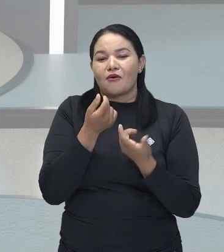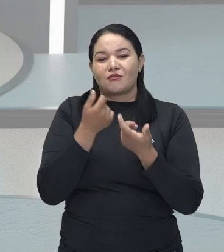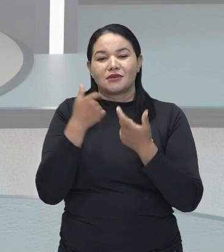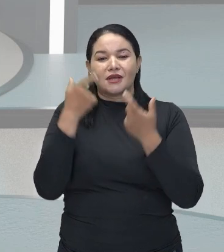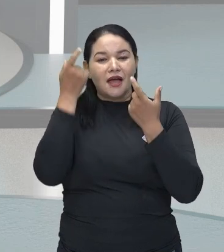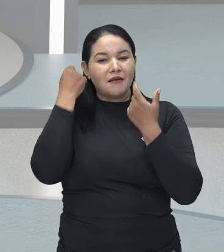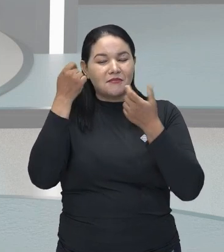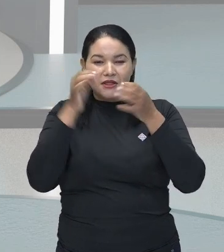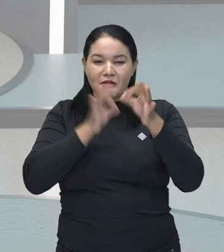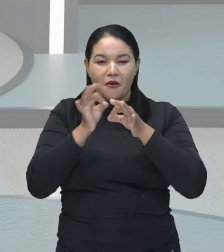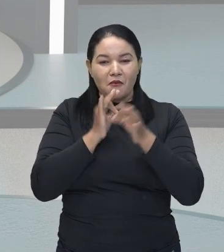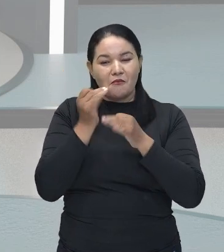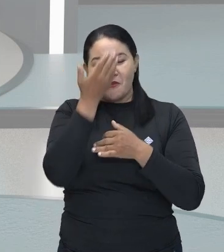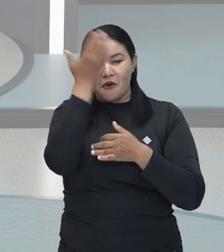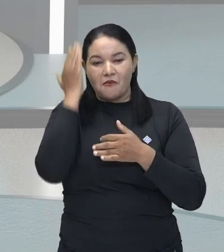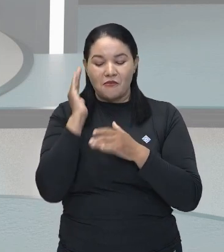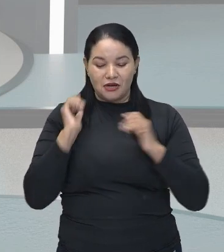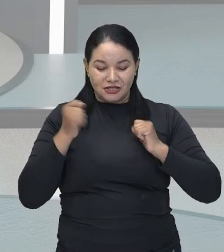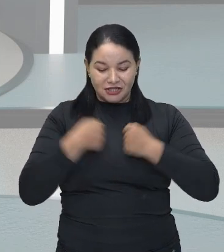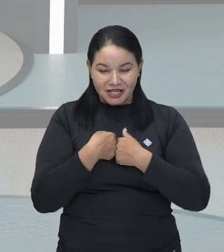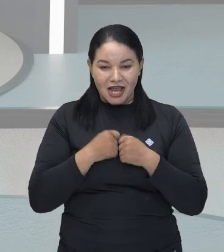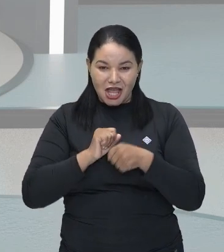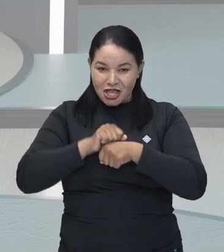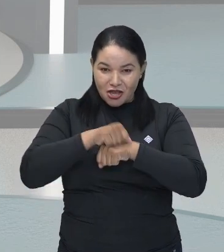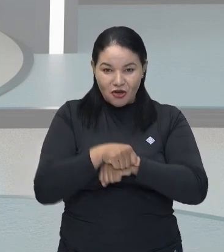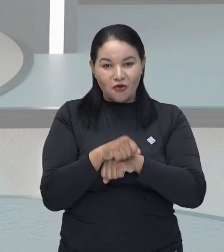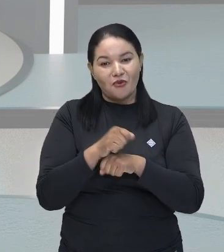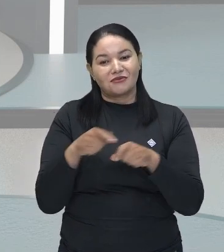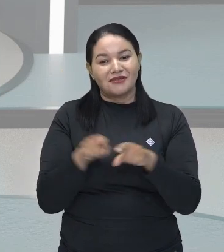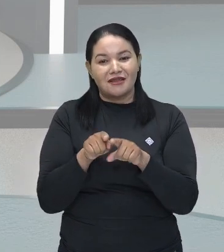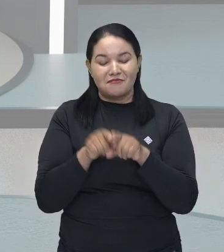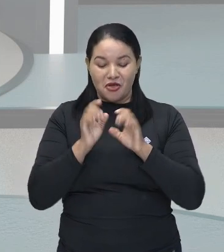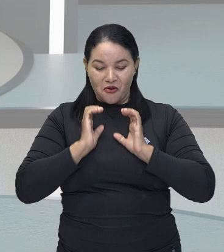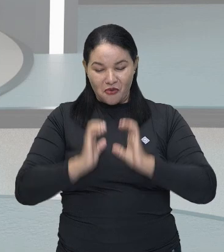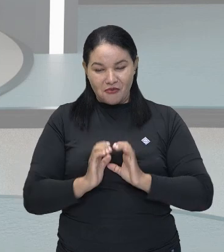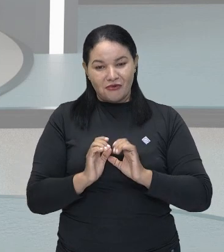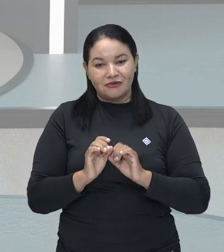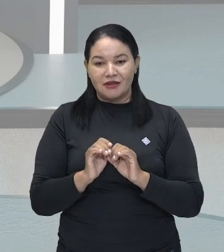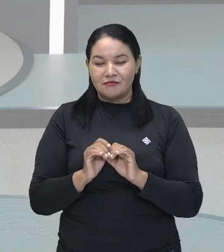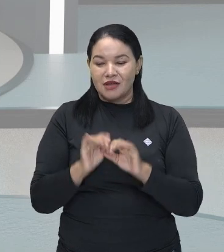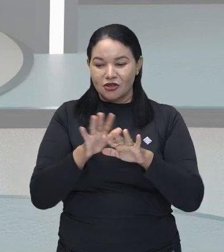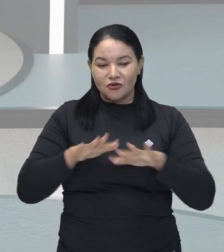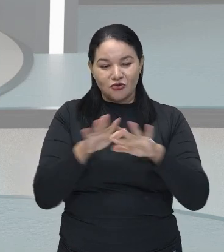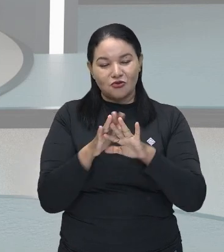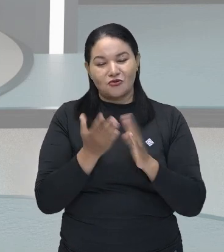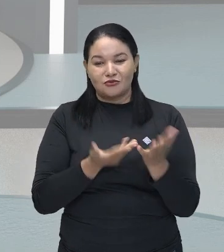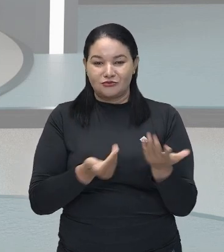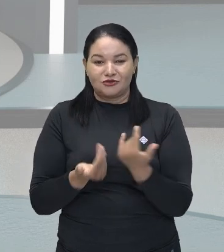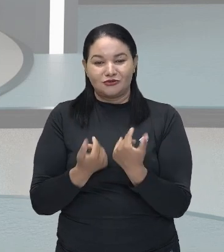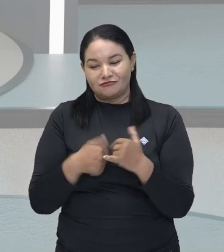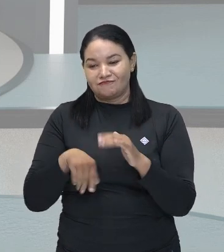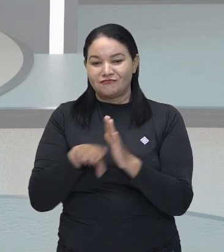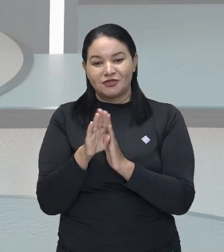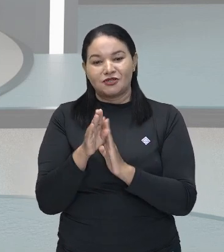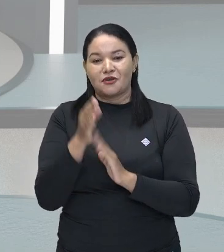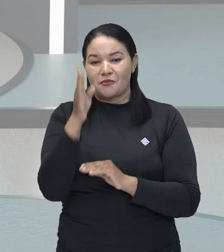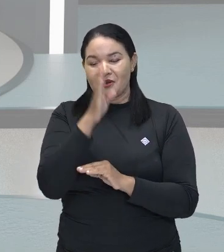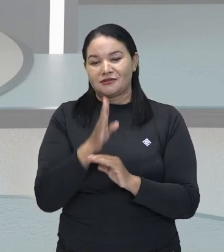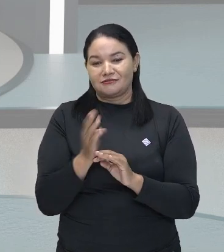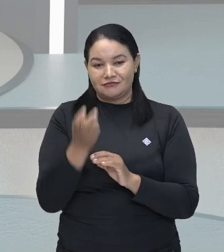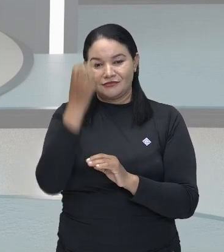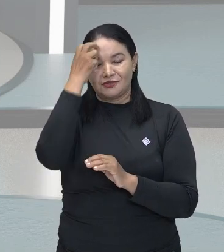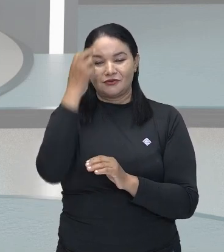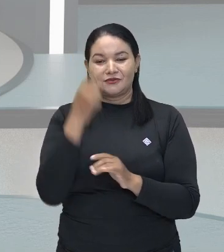couro. Então, foi todo um contexto comportamental que a Jovem Guarda trouxe para a cultura brasileira.